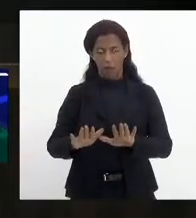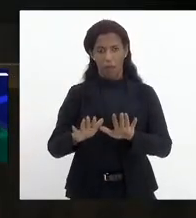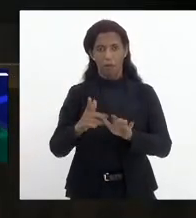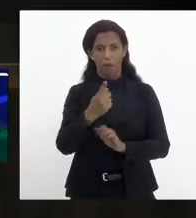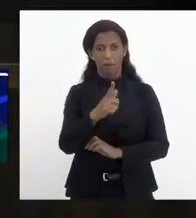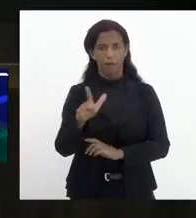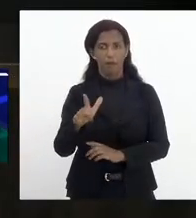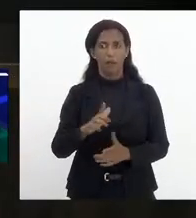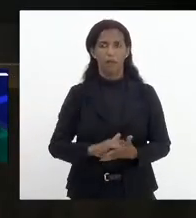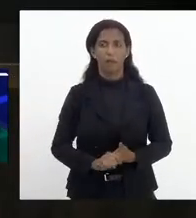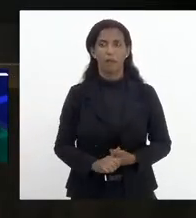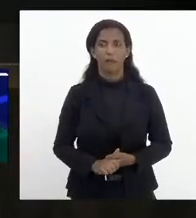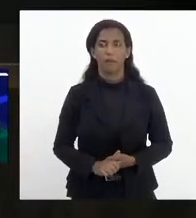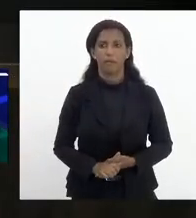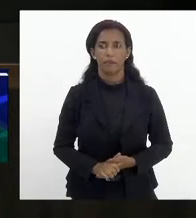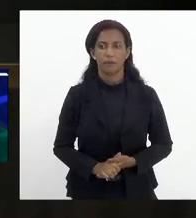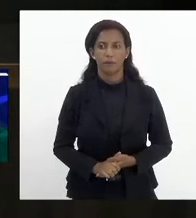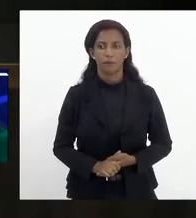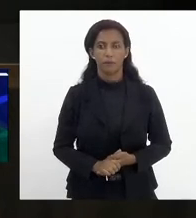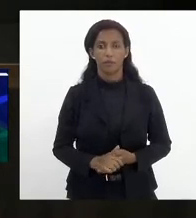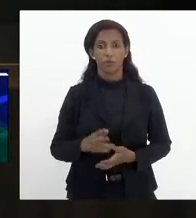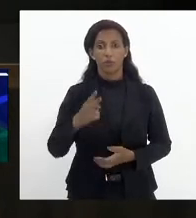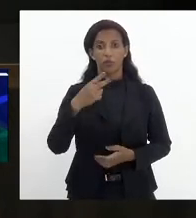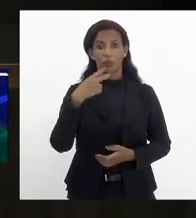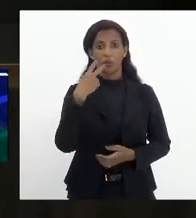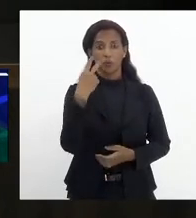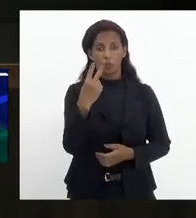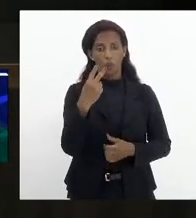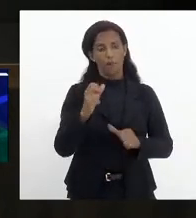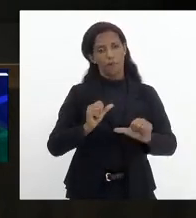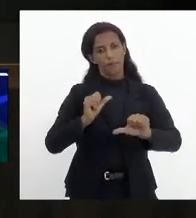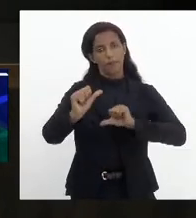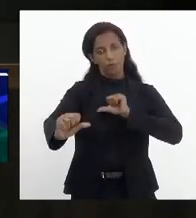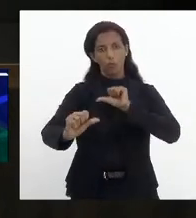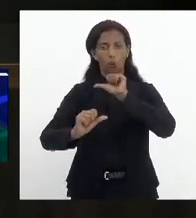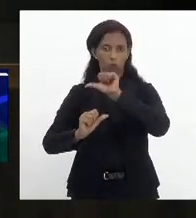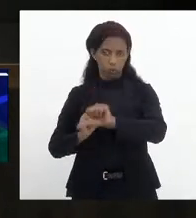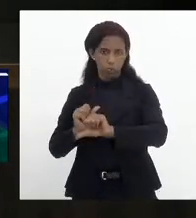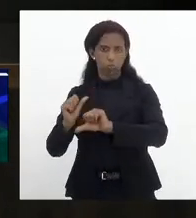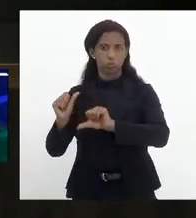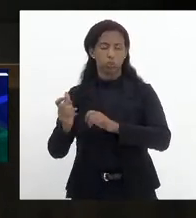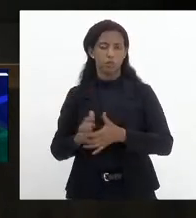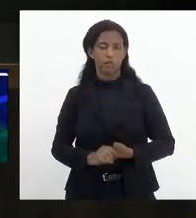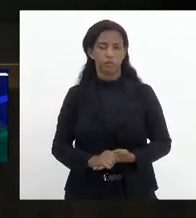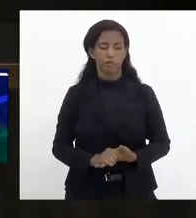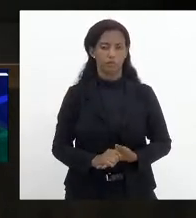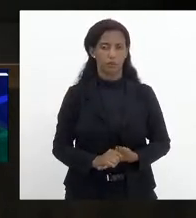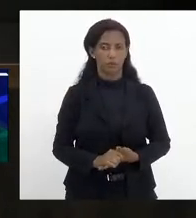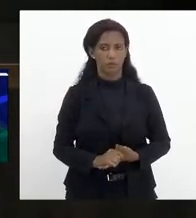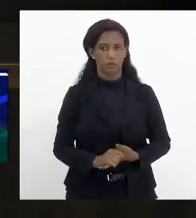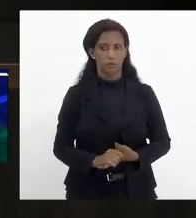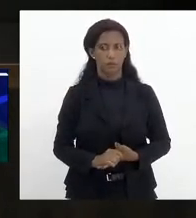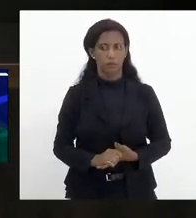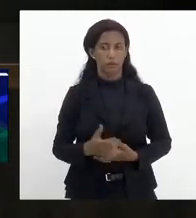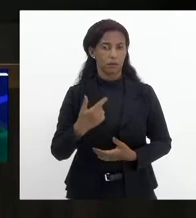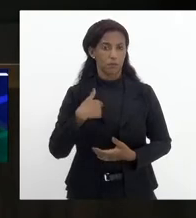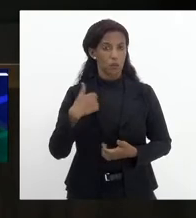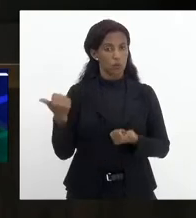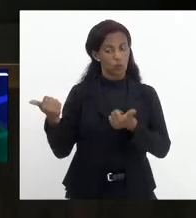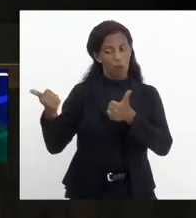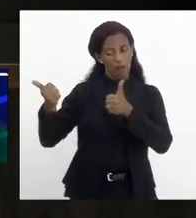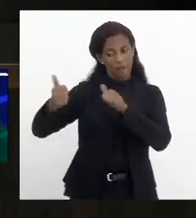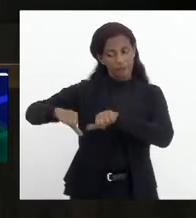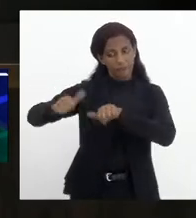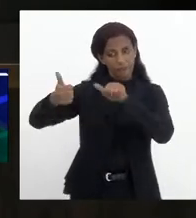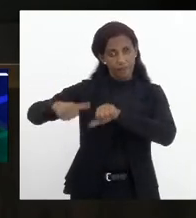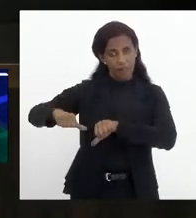já estendemos duas vezes esse prazo. Eu sou avalista de um